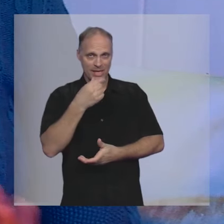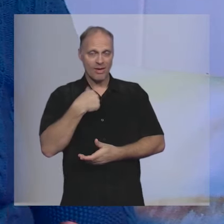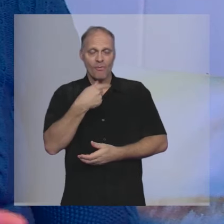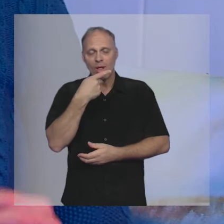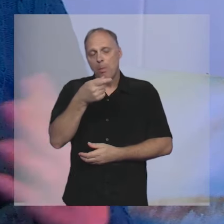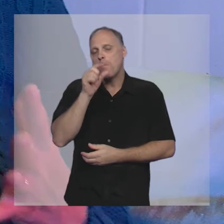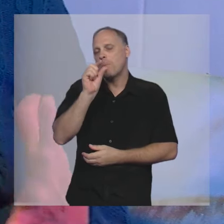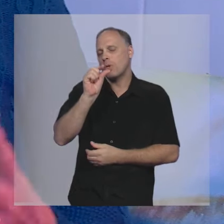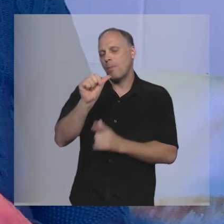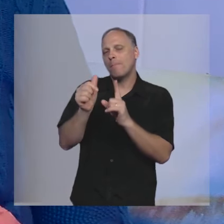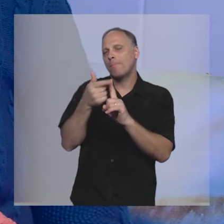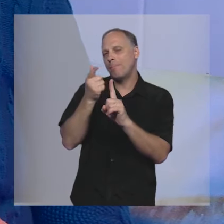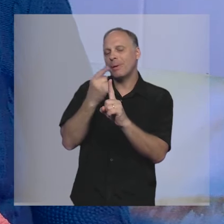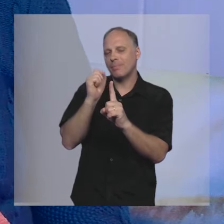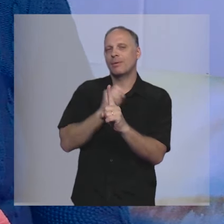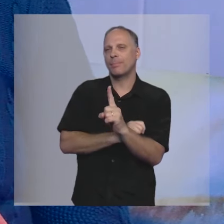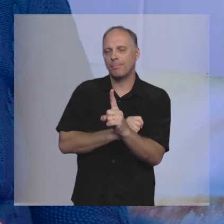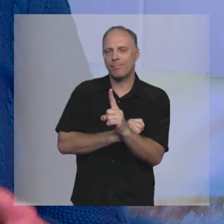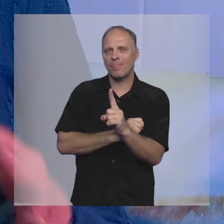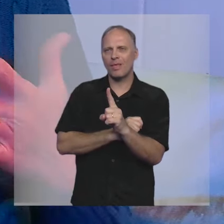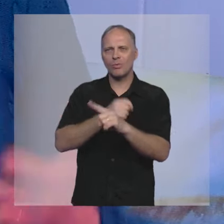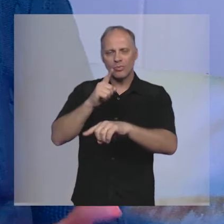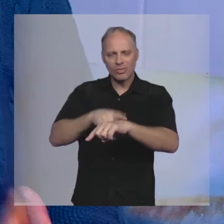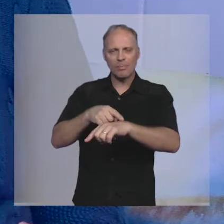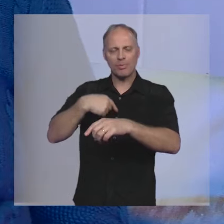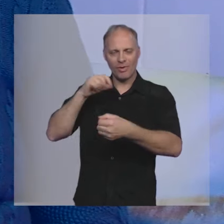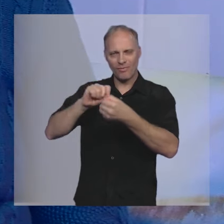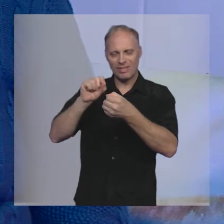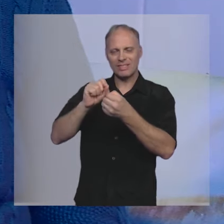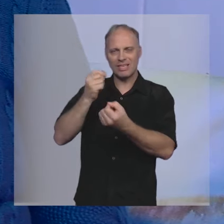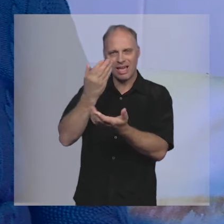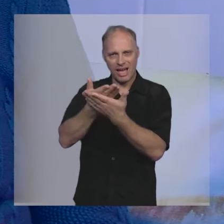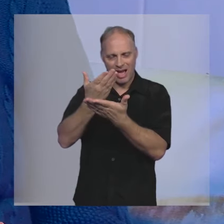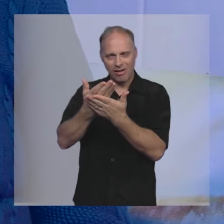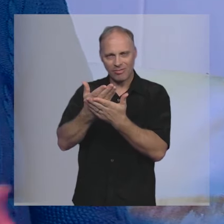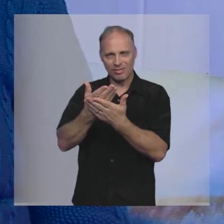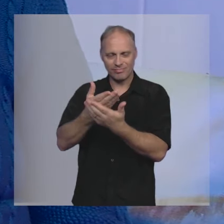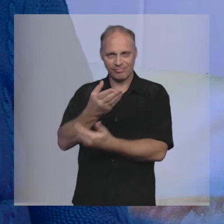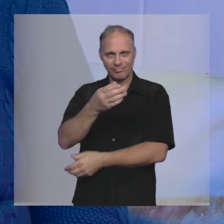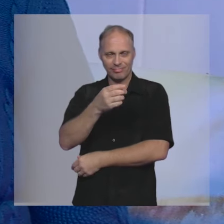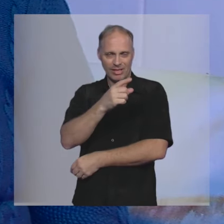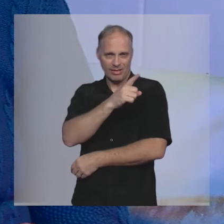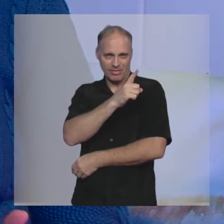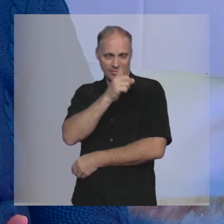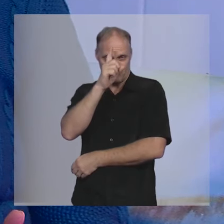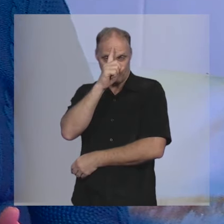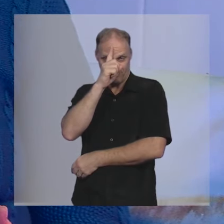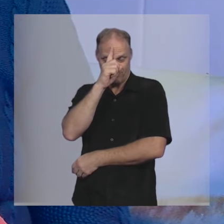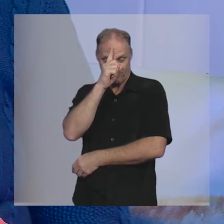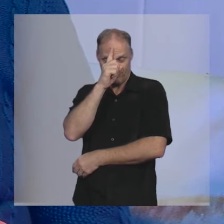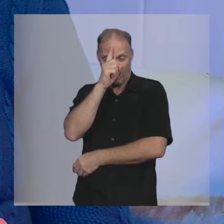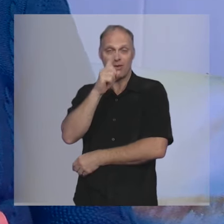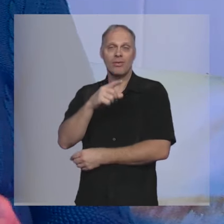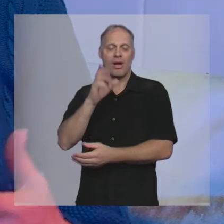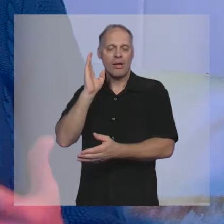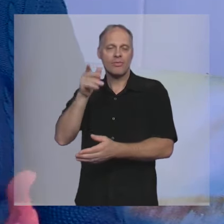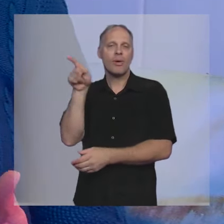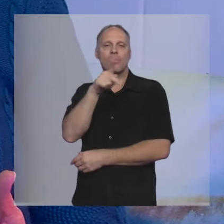motivação primeira, assim, no tempo que eu fazia ginásio, a professora de francês, Dona Carmen